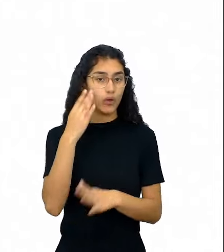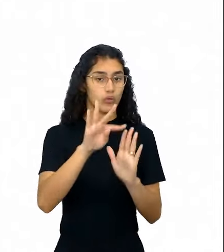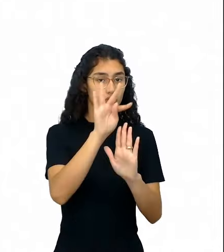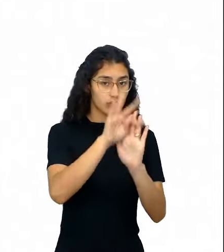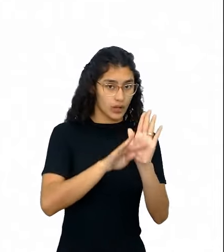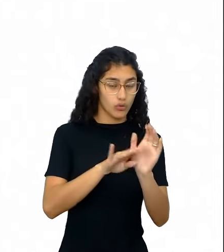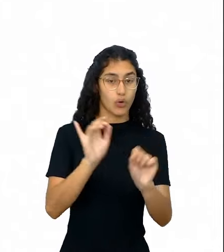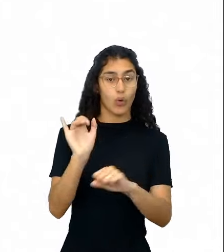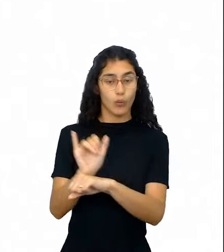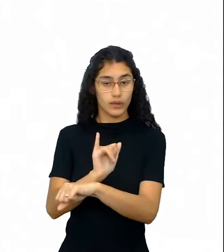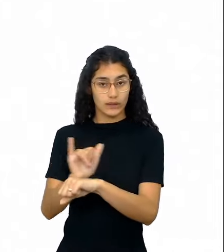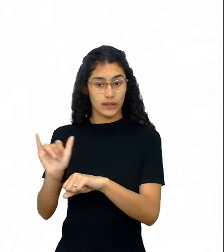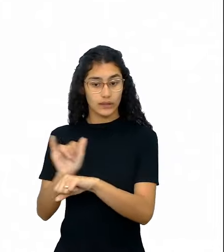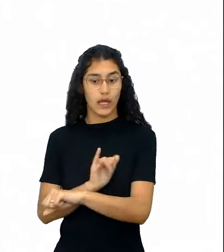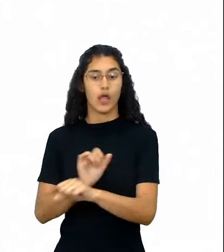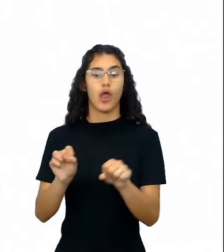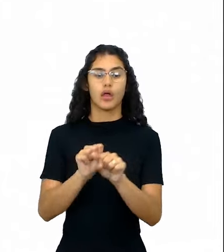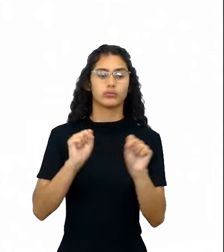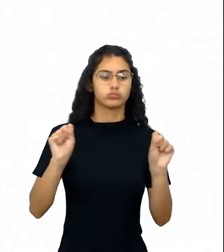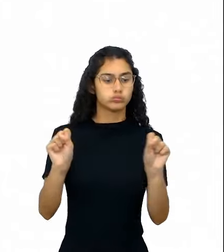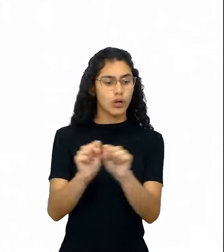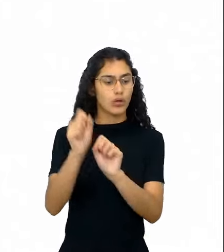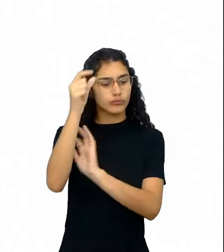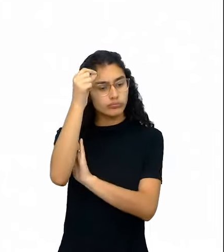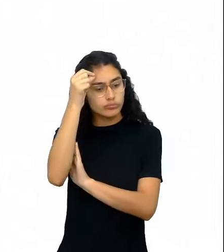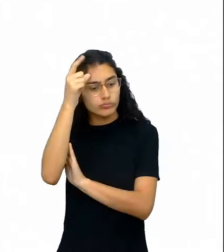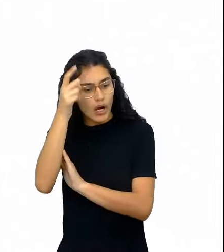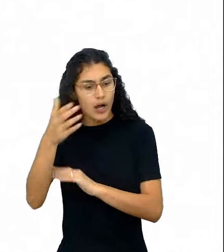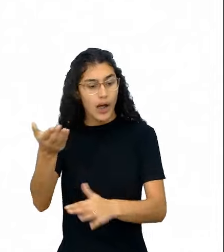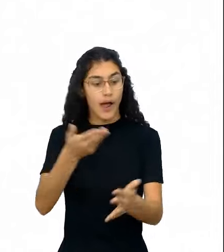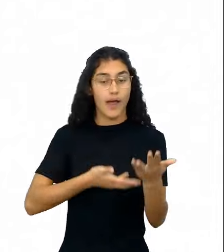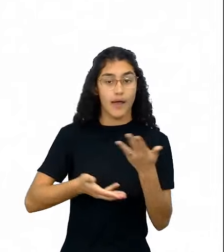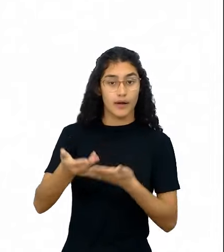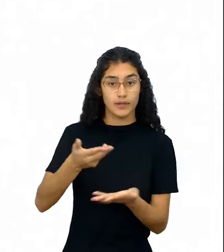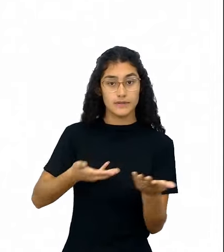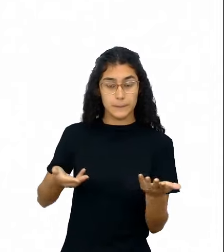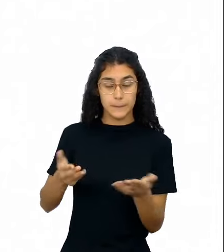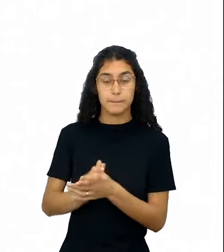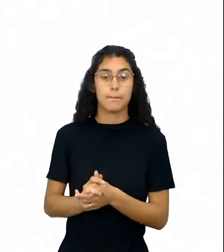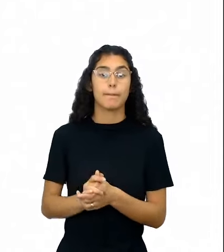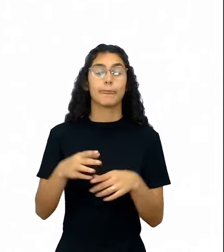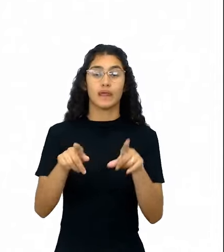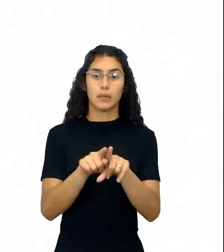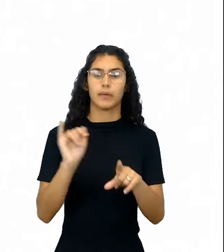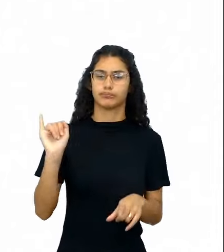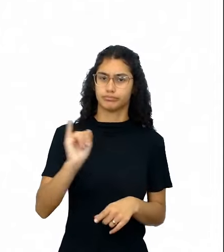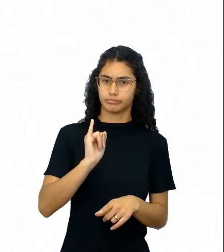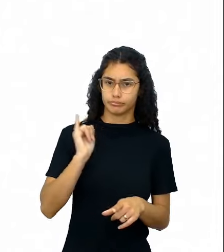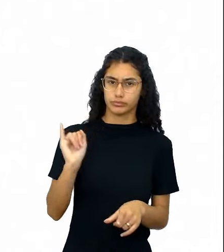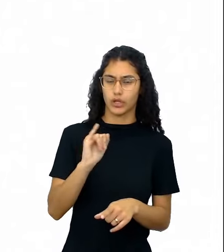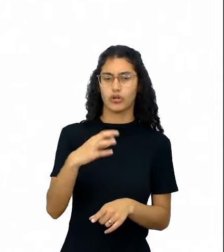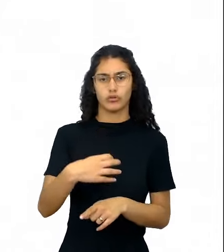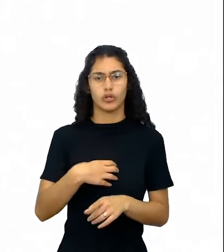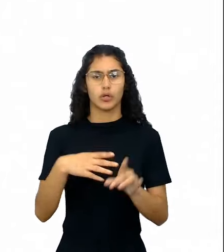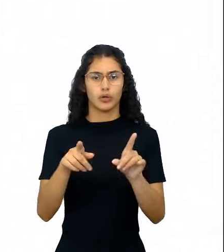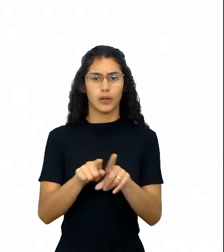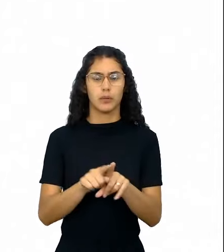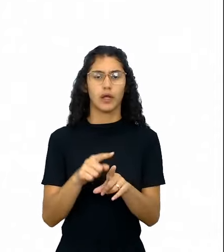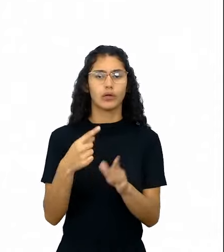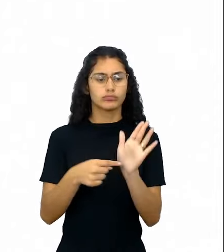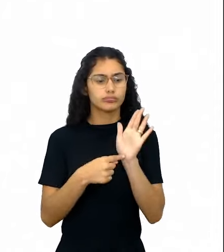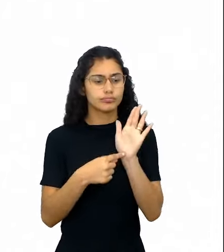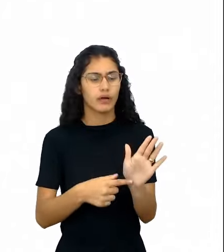Então, estratégias, sistema de conhecimento, a interação. É uma coisa muito importante, um elemento muito importante para se